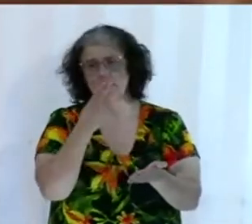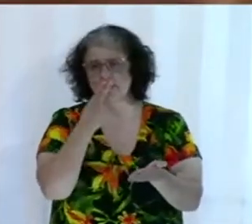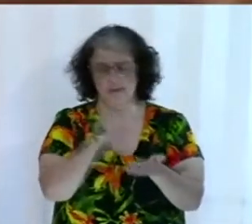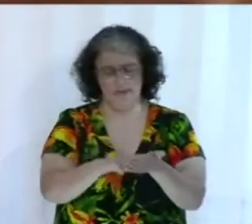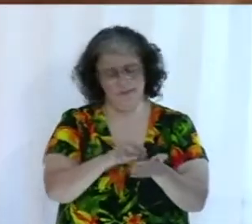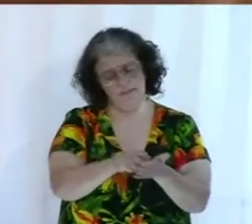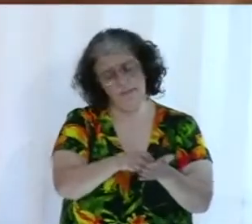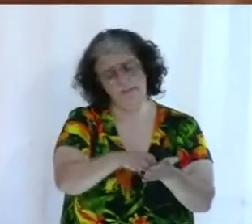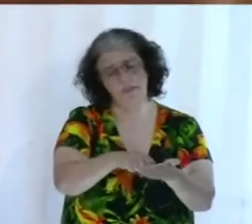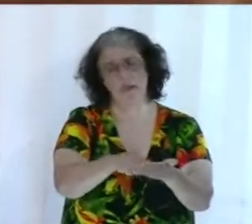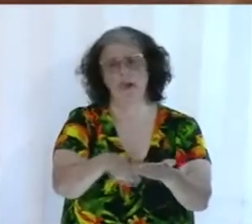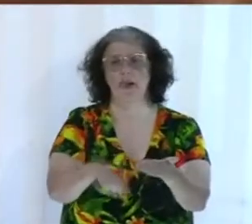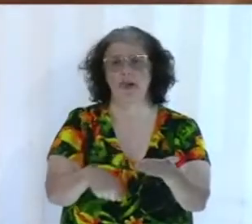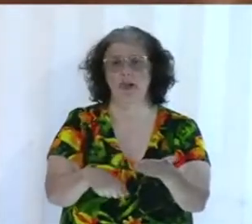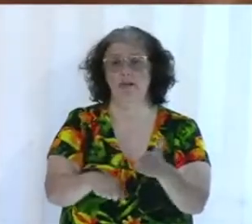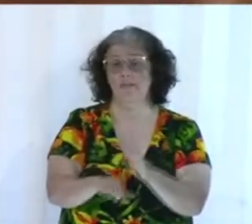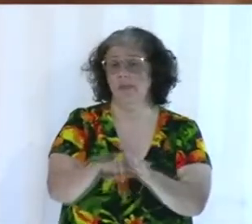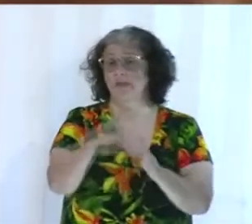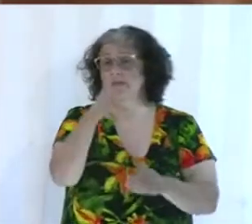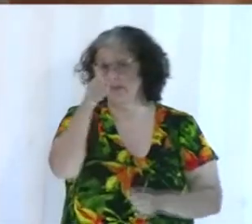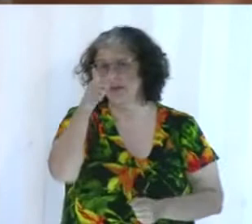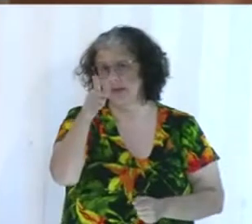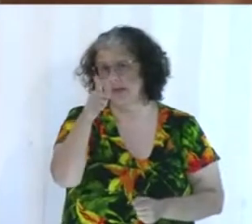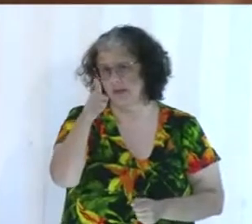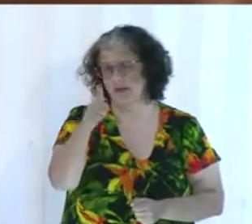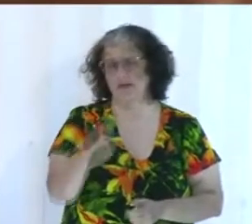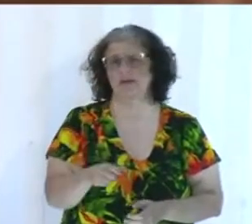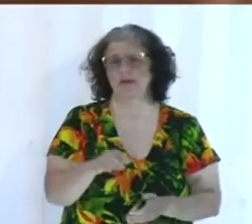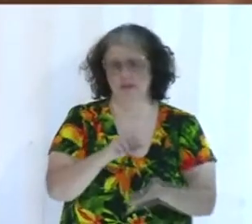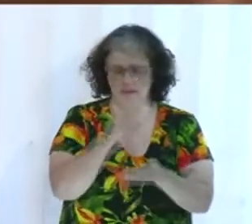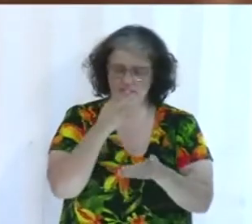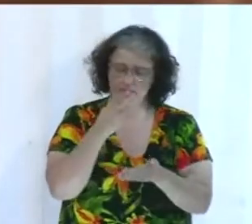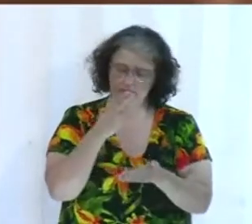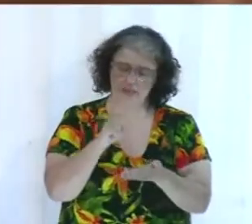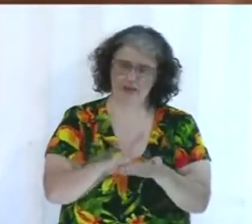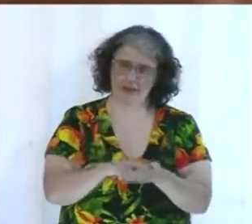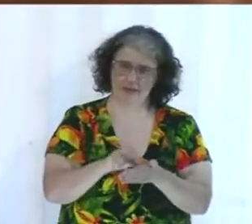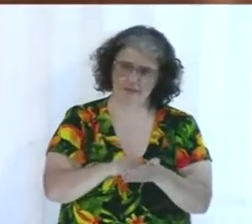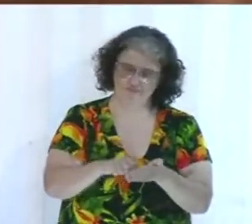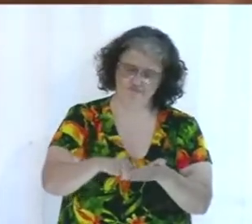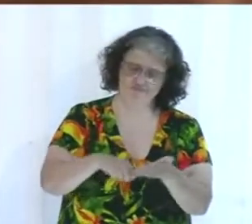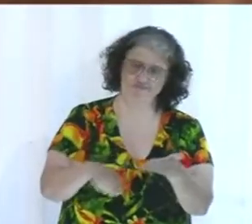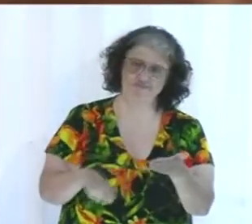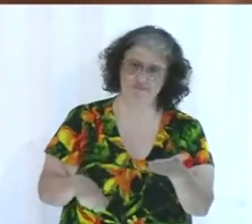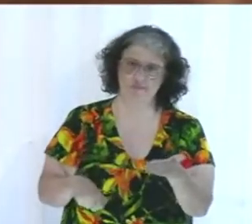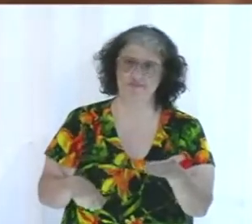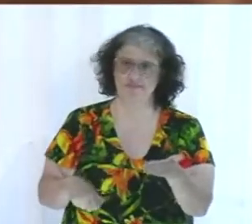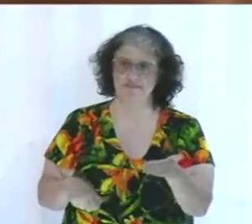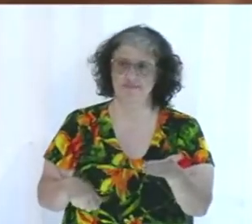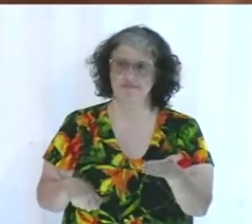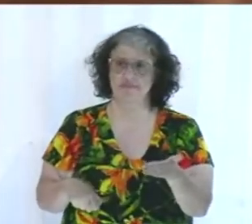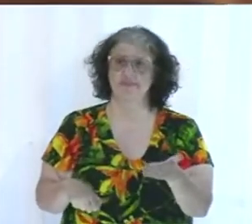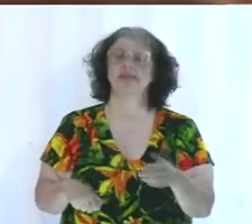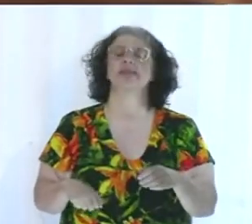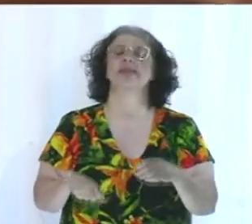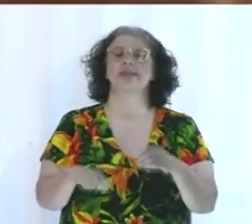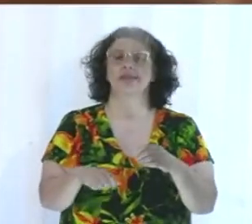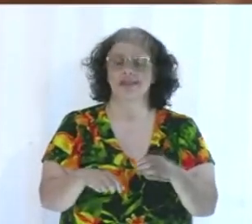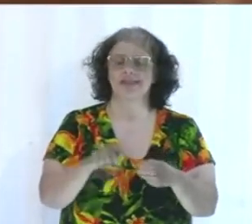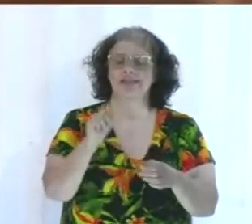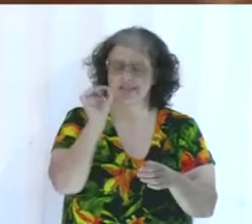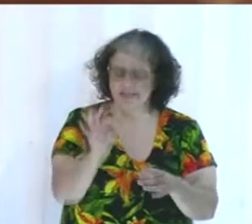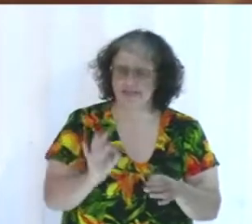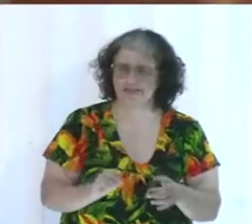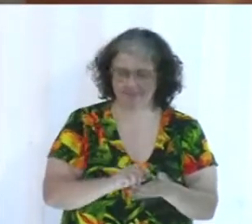da palavra, ela é a primeira carta que o apóstolo Paulo escreve. E ela precisamente foi